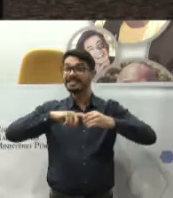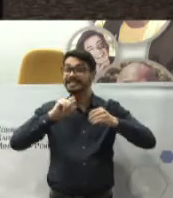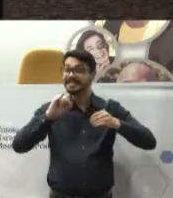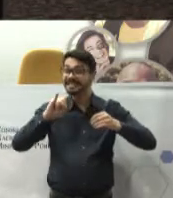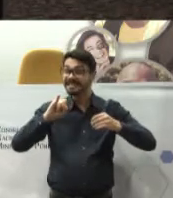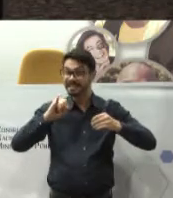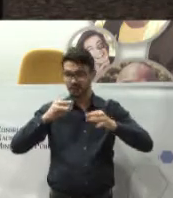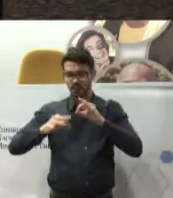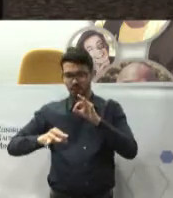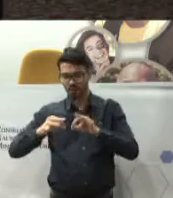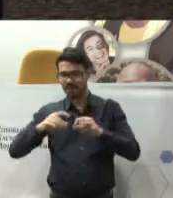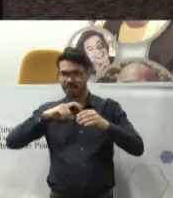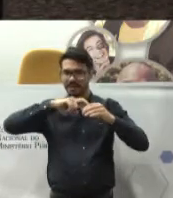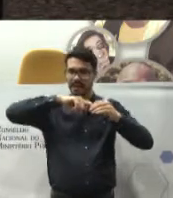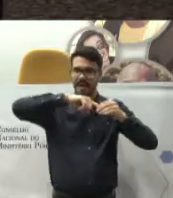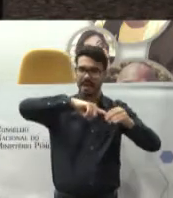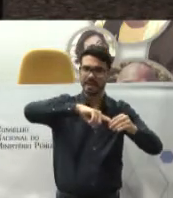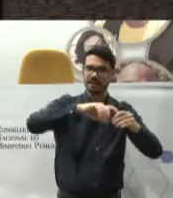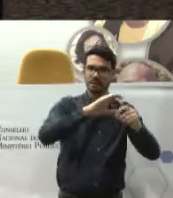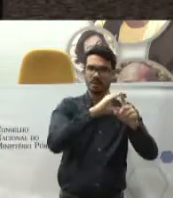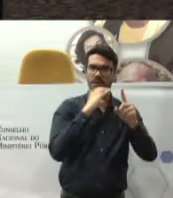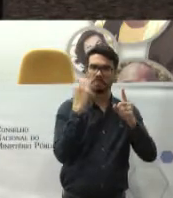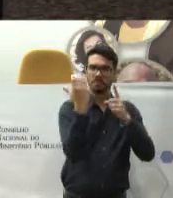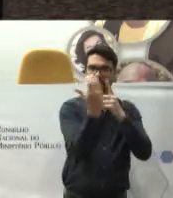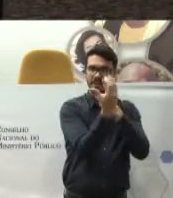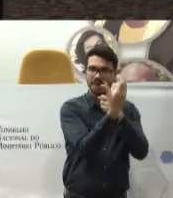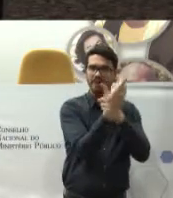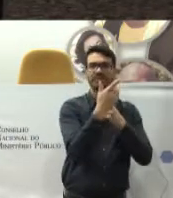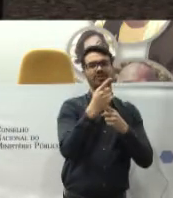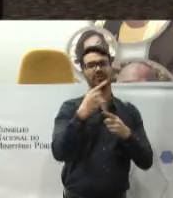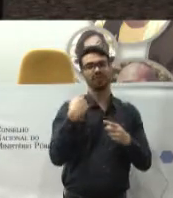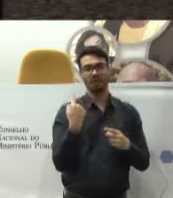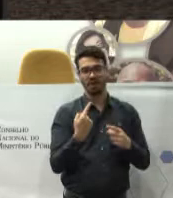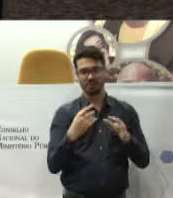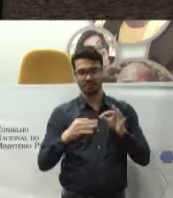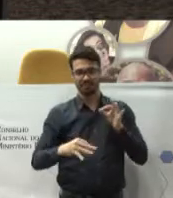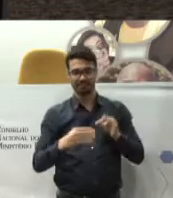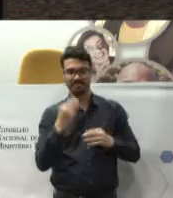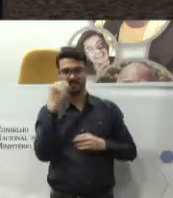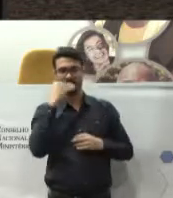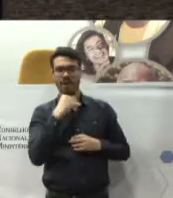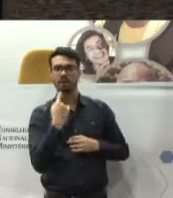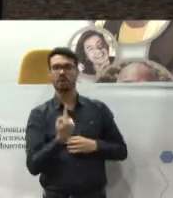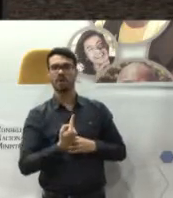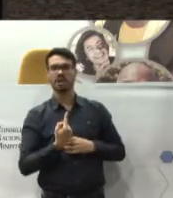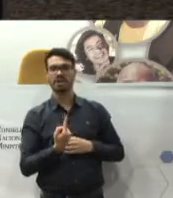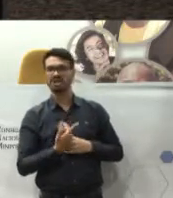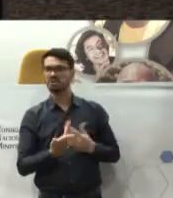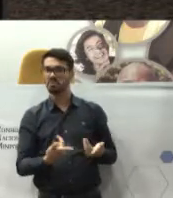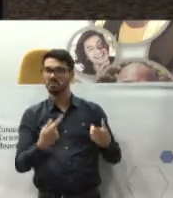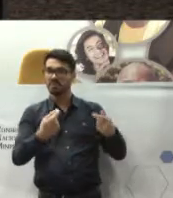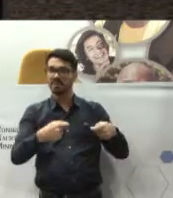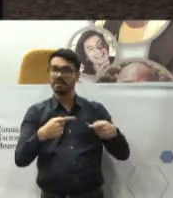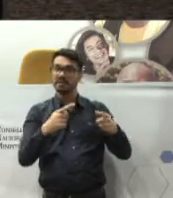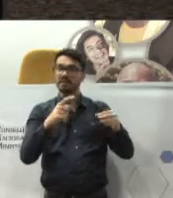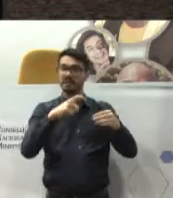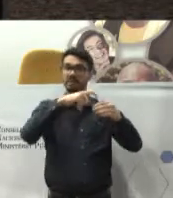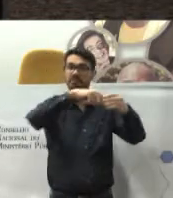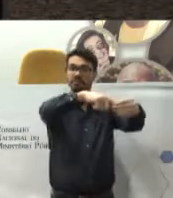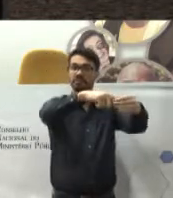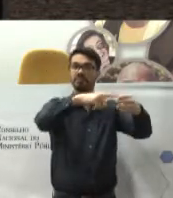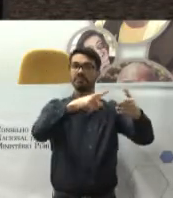aliarmos com as comunidades, estaremos sós, estaremos mais fracos, estaremos com dificuldade de atingir bons objetivos para